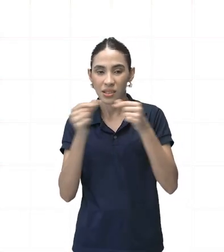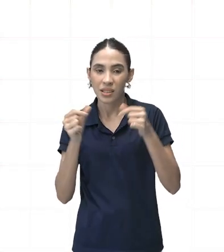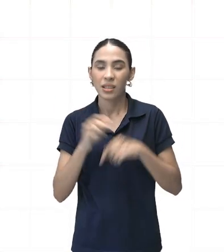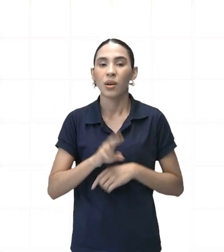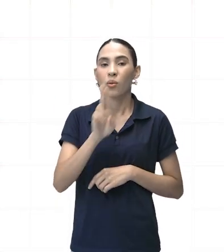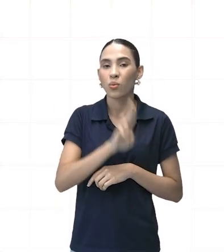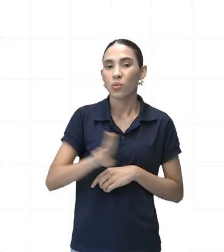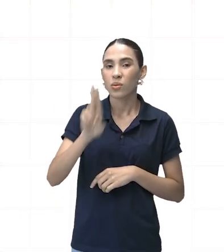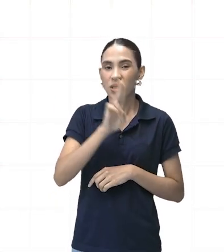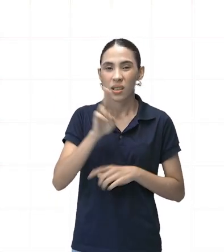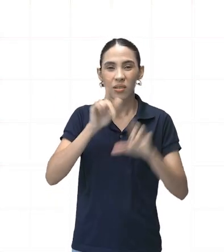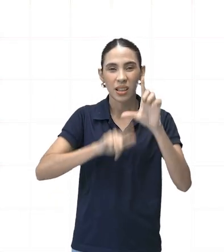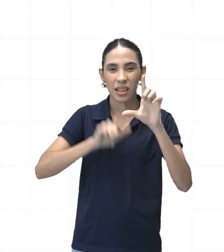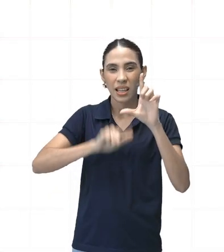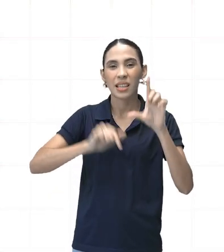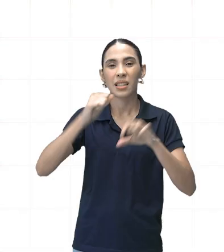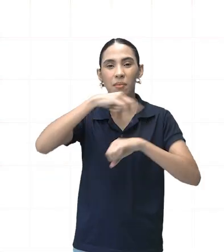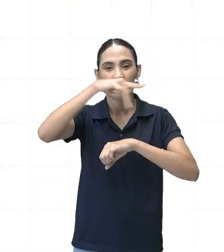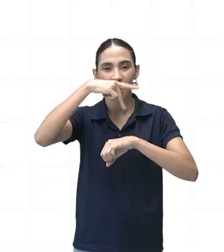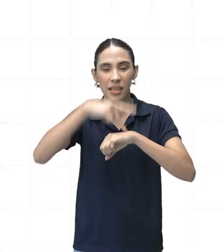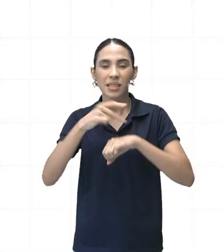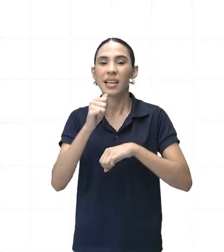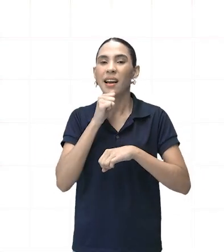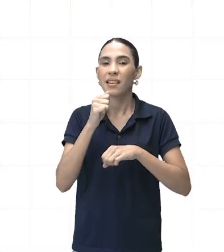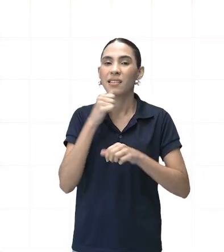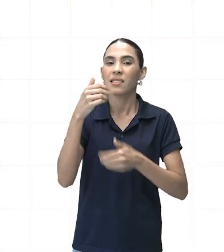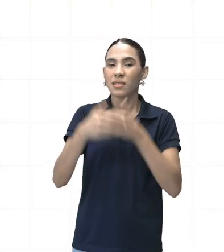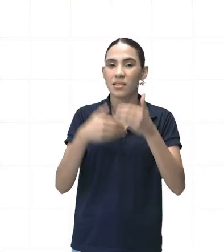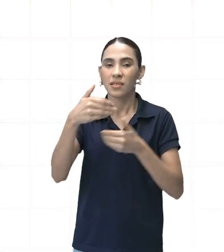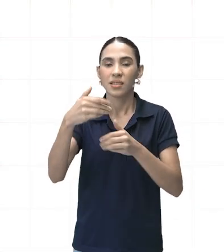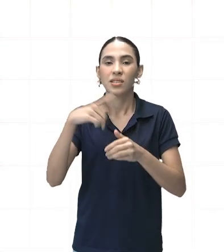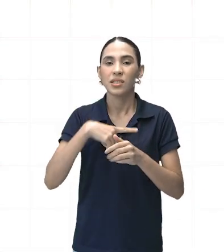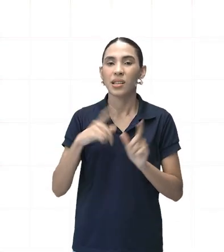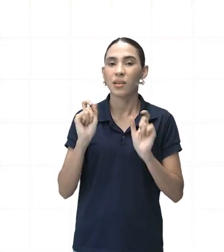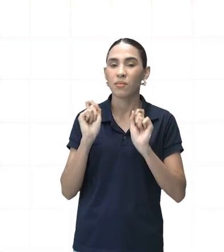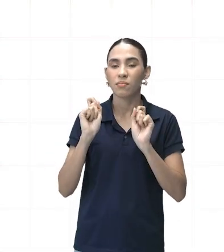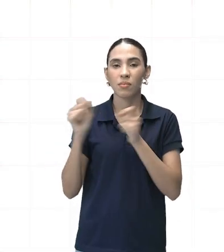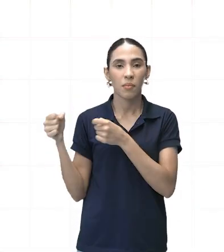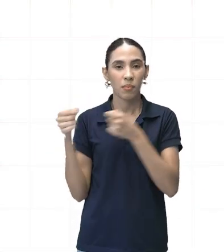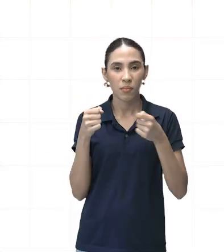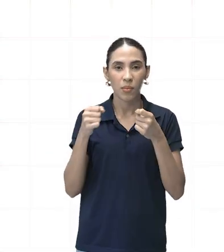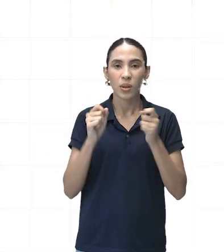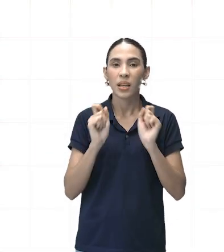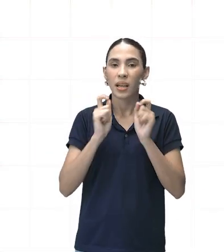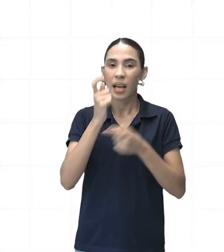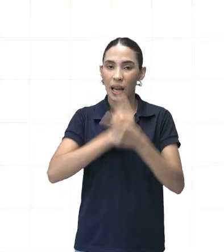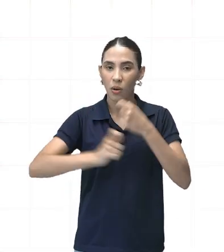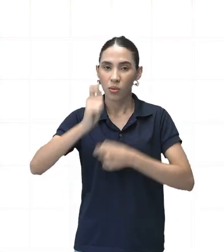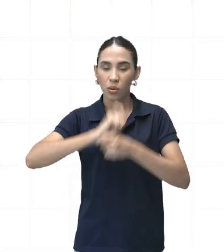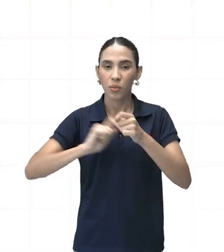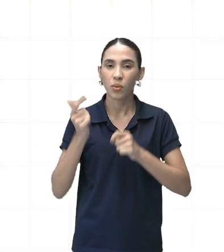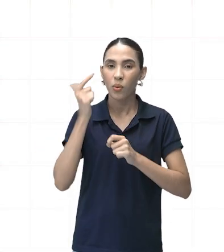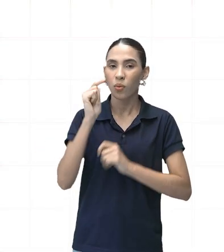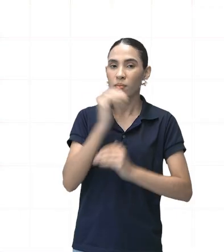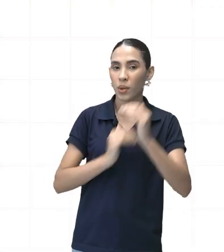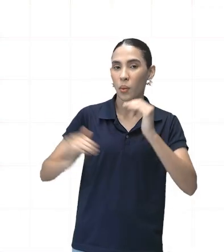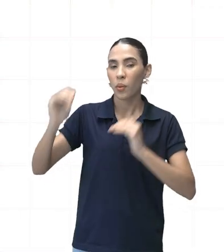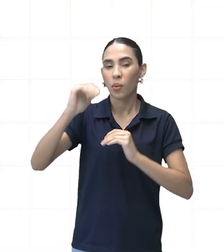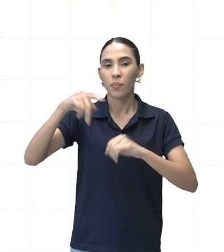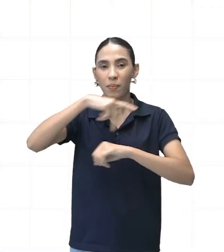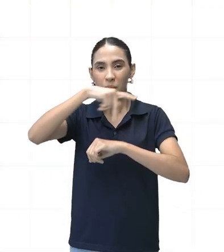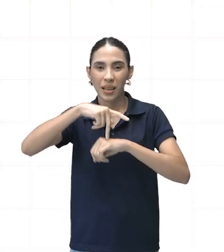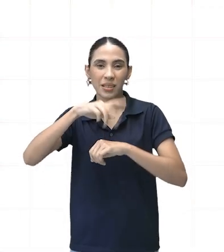países considerados emergentes até então, né, que possuíam aí potencial econômico para superar grandes